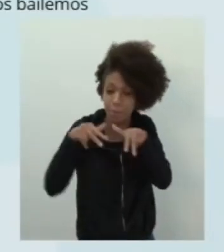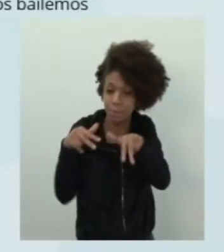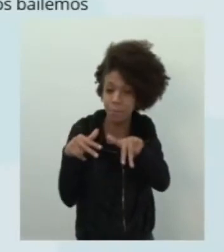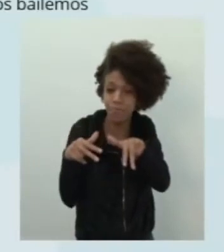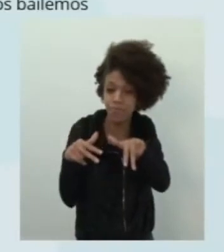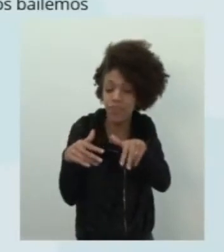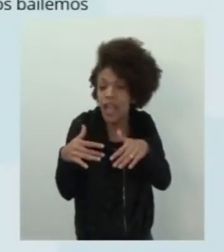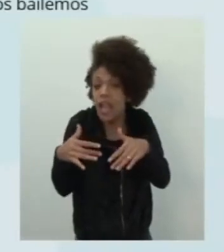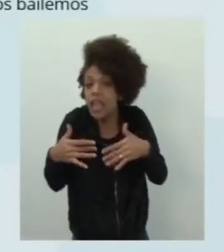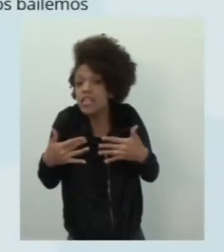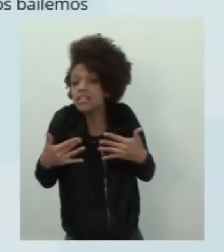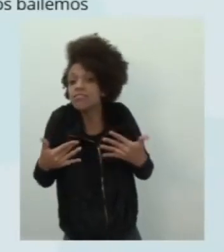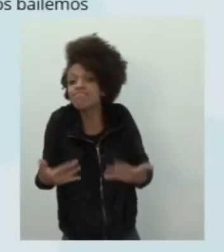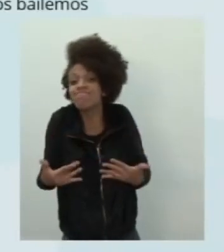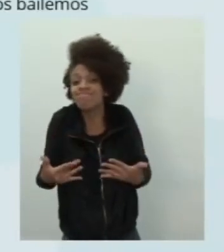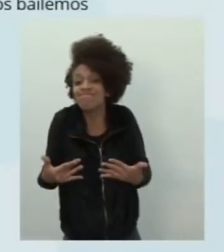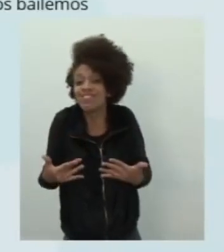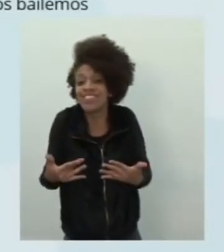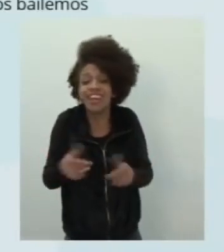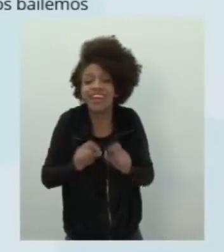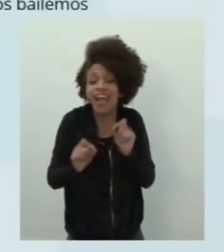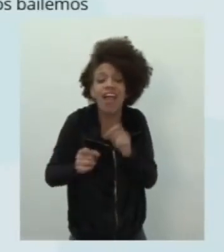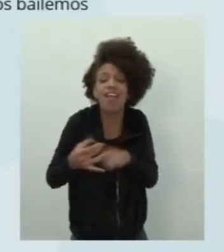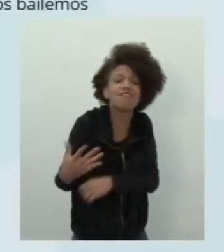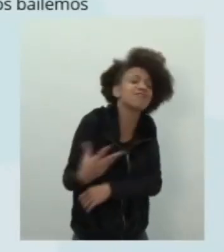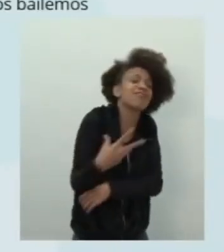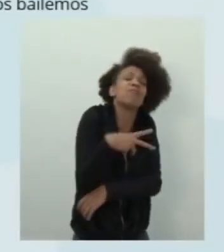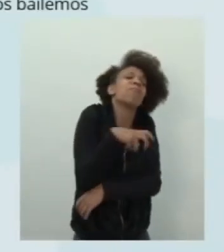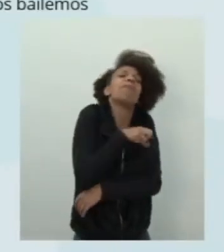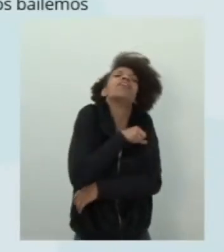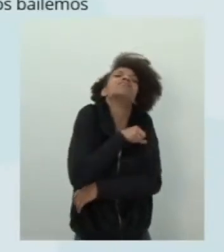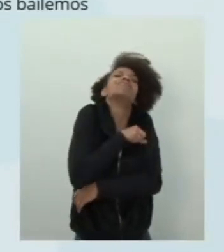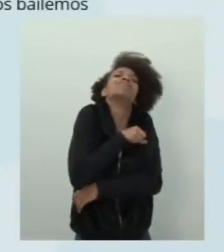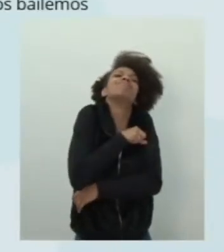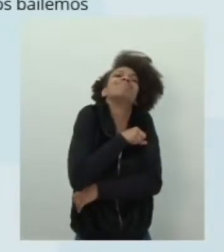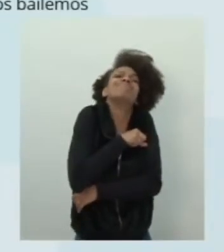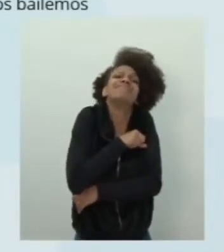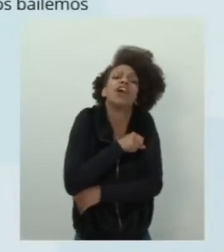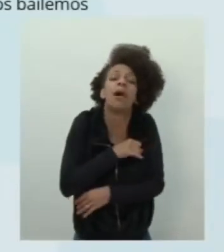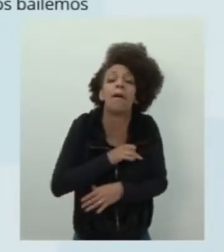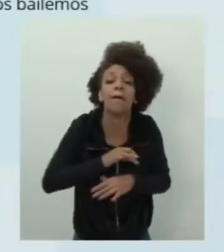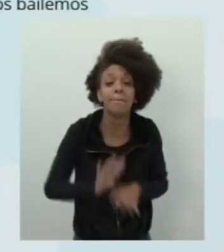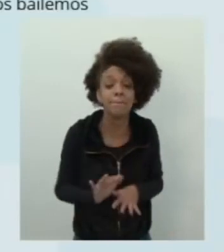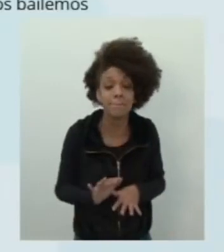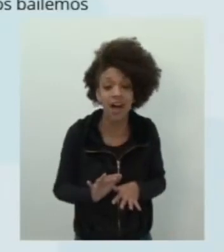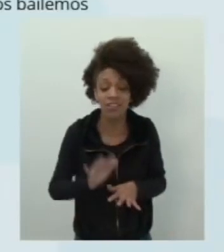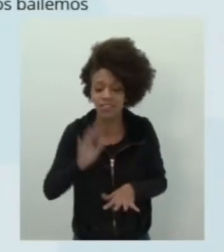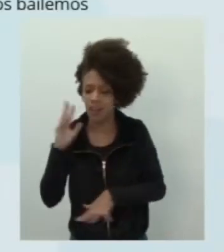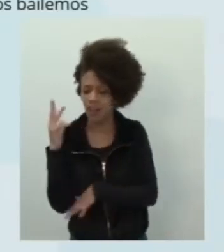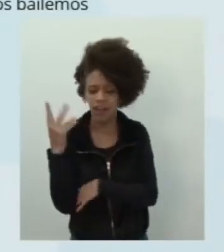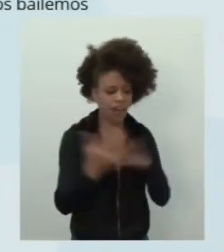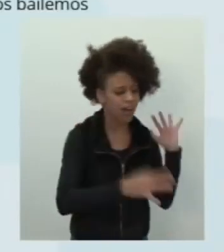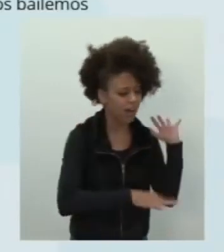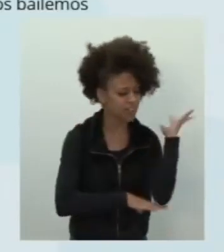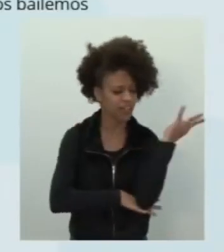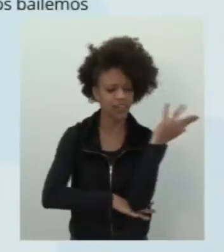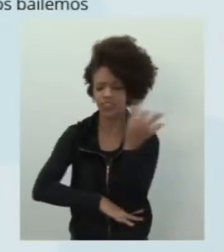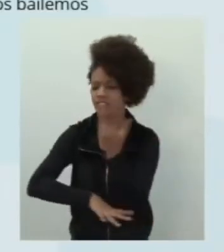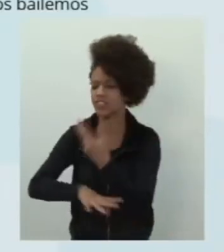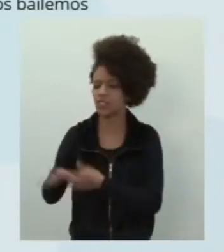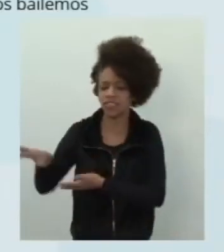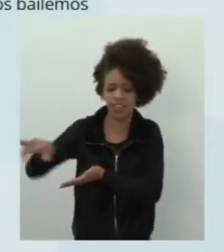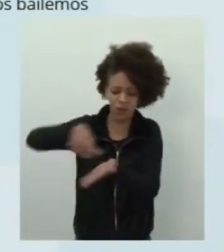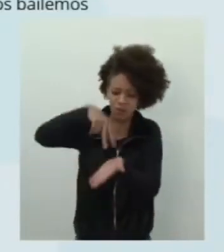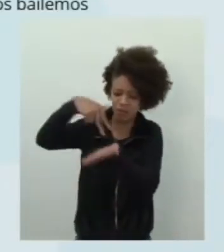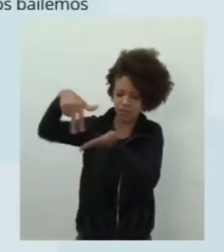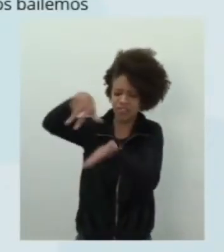avelanas, e quem for louçana como nós louçanas, se amiga amar, só que este ramo dessas avelanas verá bailar.